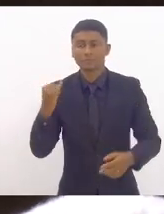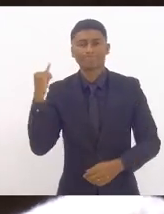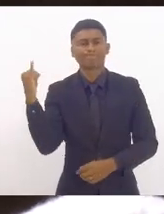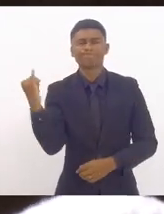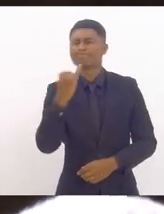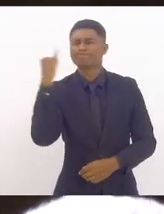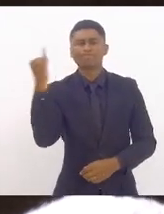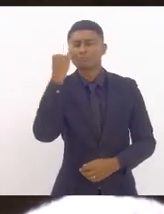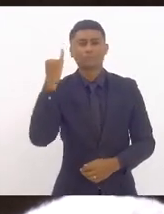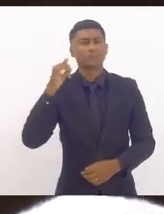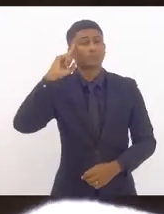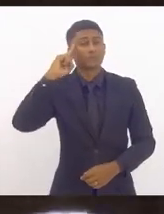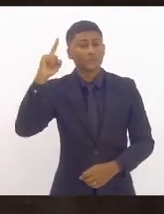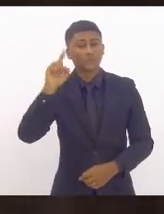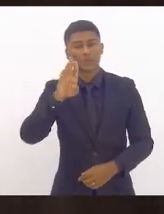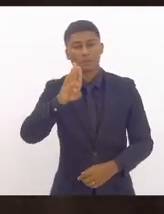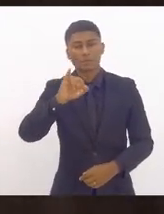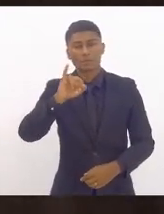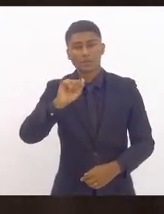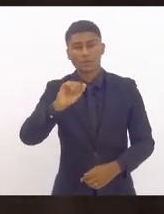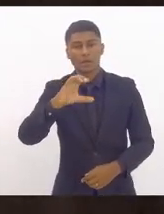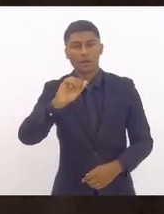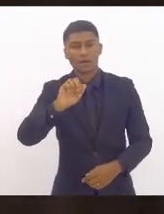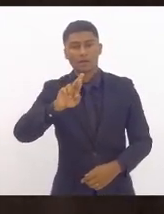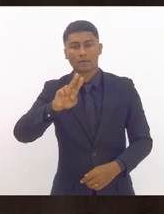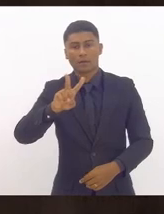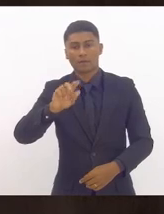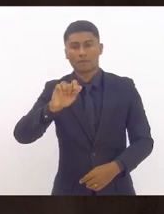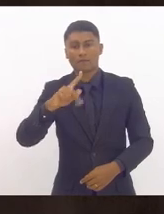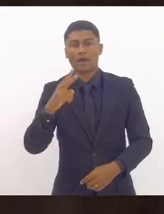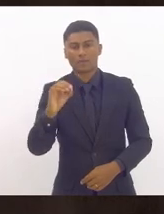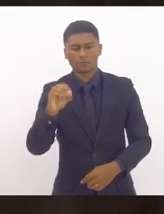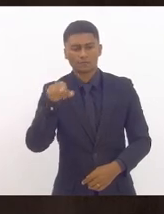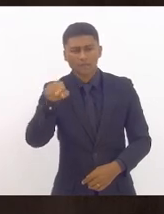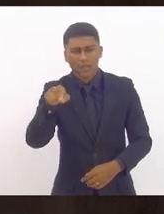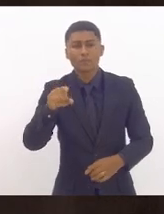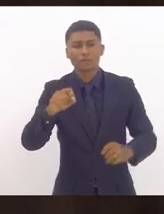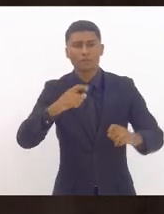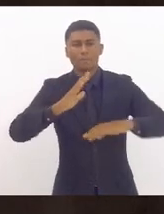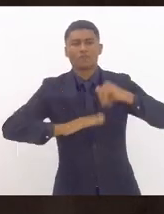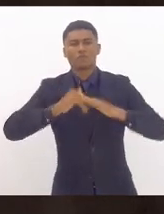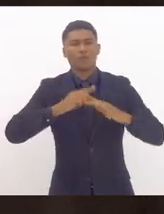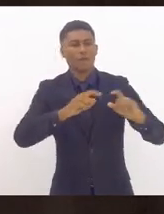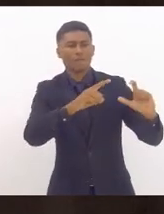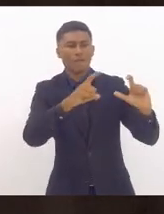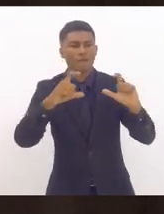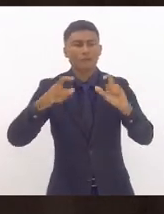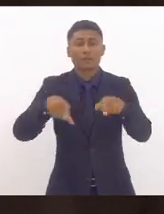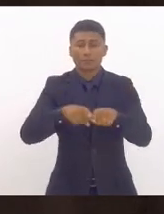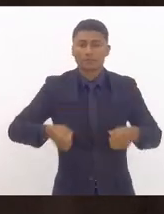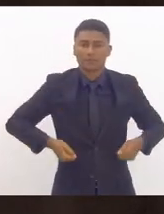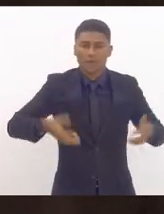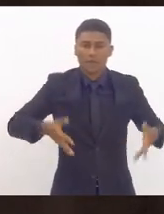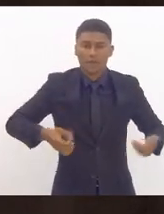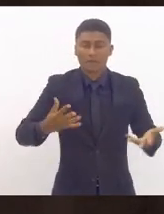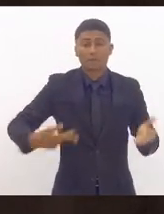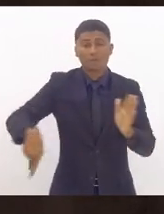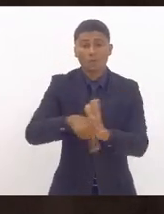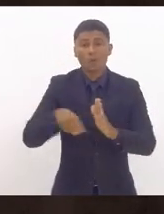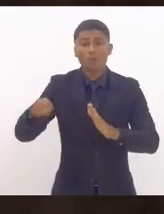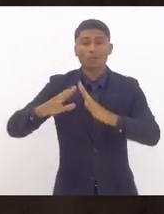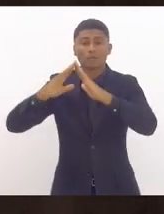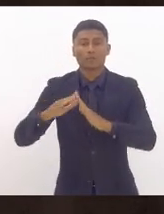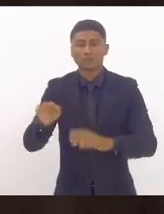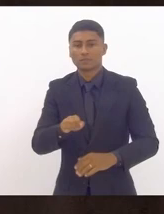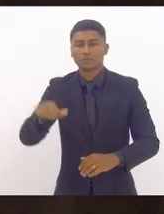Bira Carvalho, um fotógrafo, cadeirante negro do Complexo da Maré, seja reconhecido